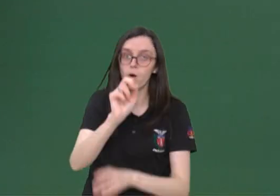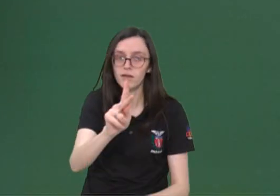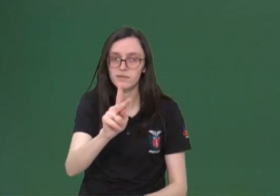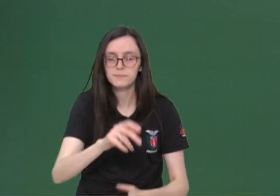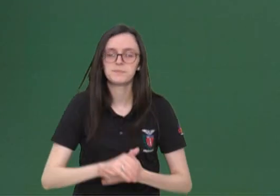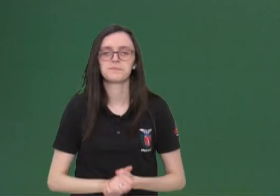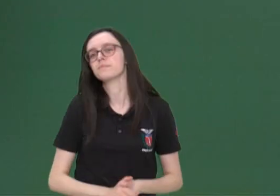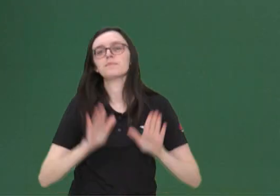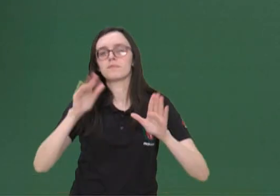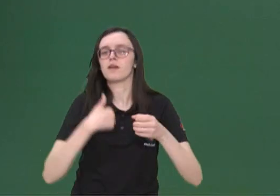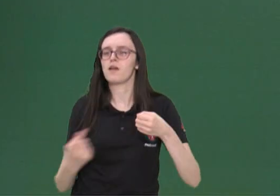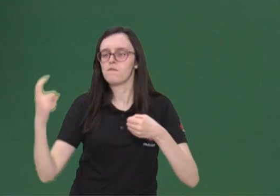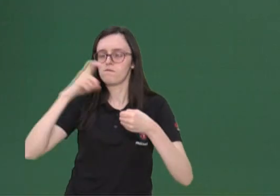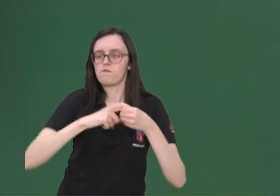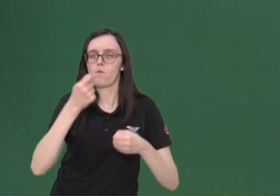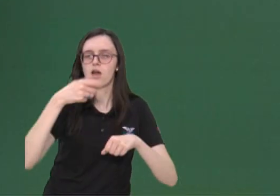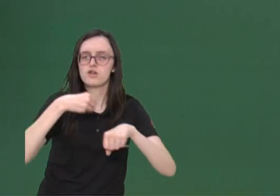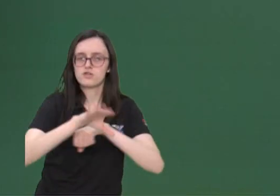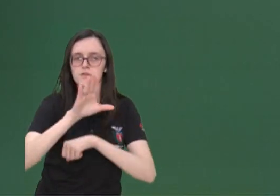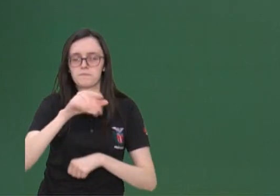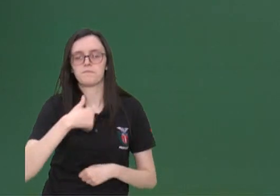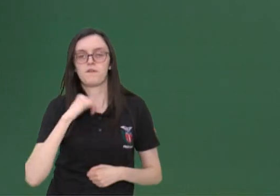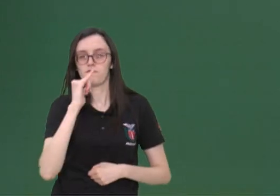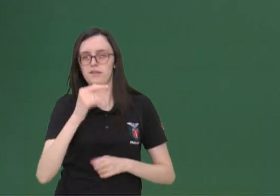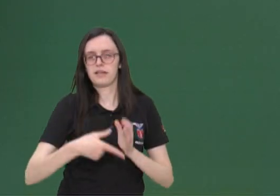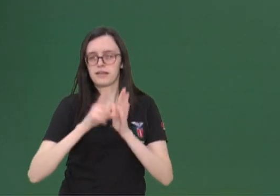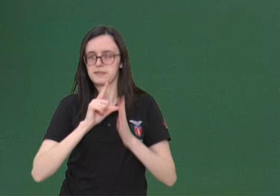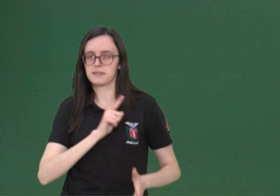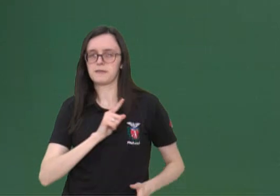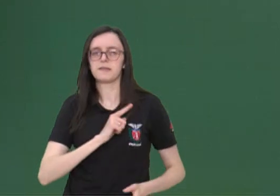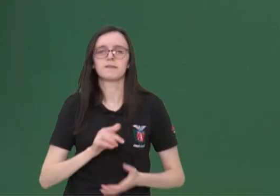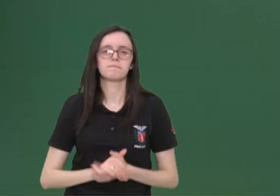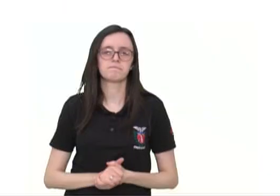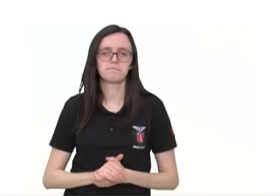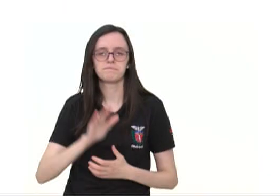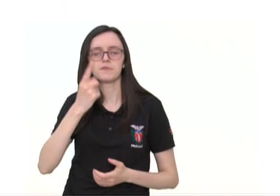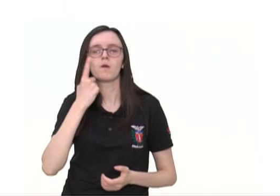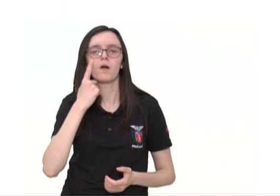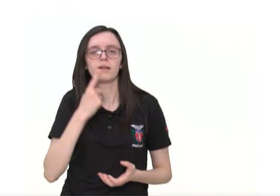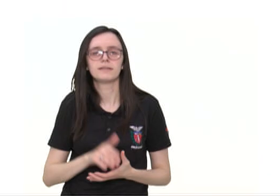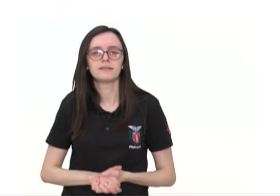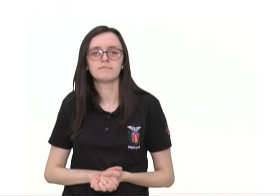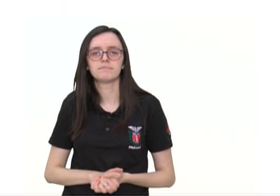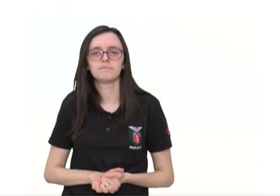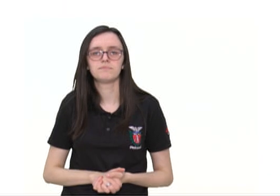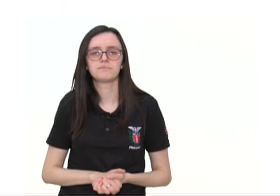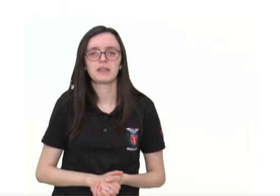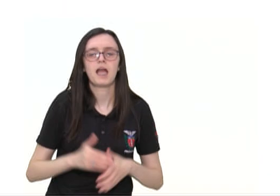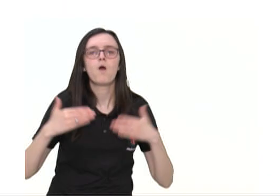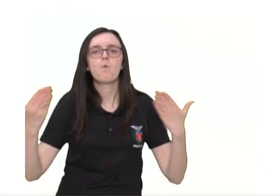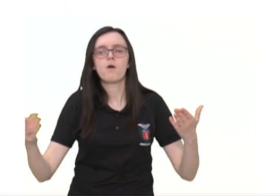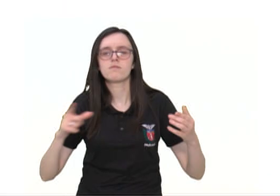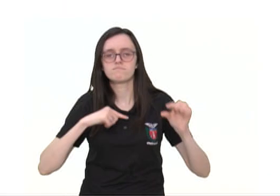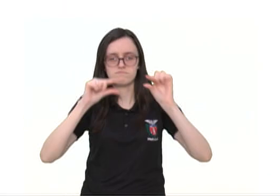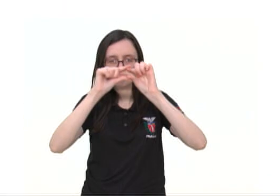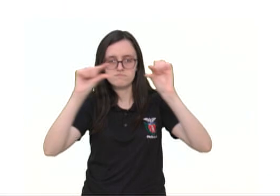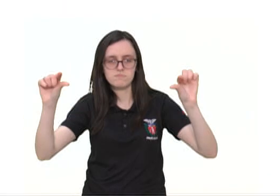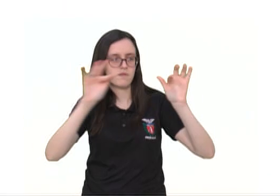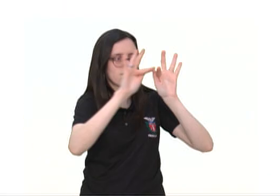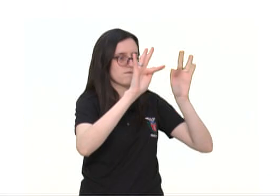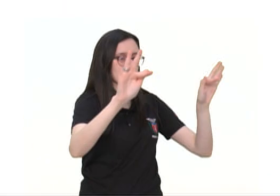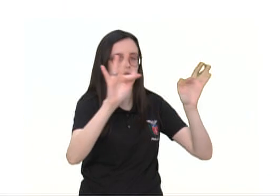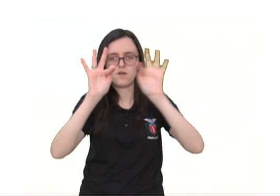beleza? Eu já volto aqui na dica que eu falei para vocês que tem. Olha lá. Quando em um período composto